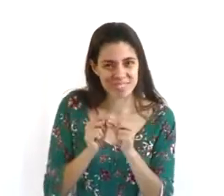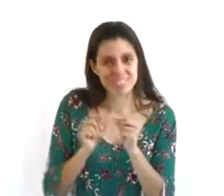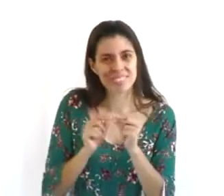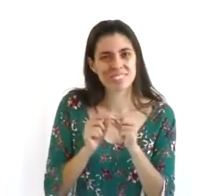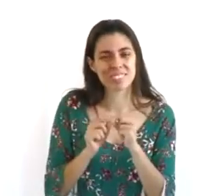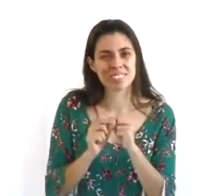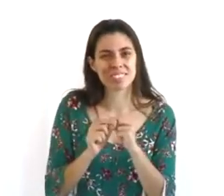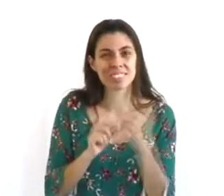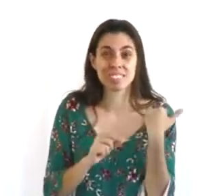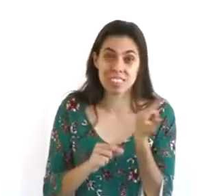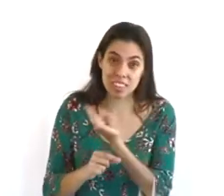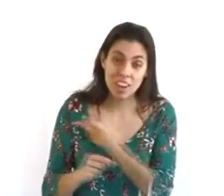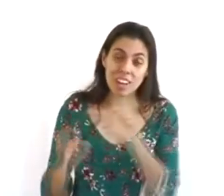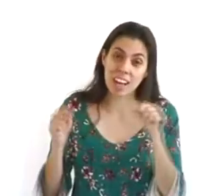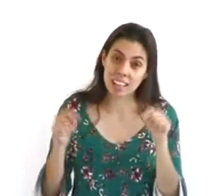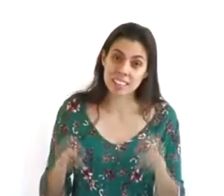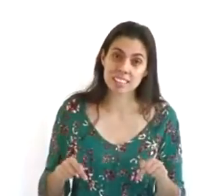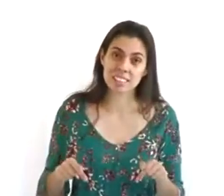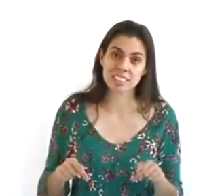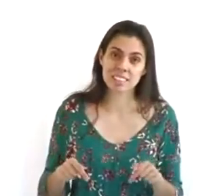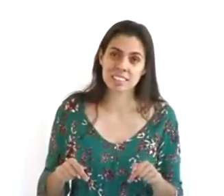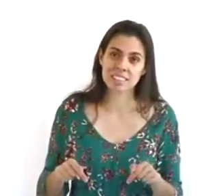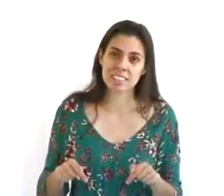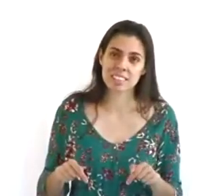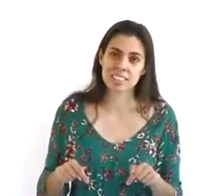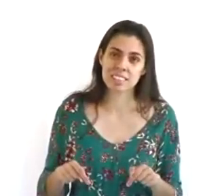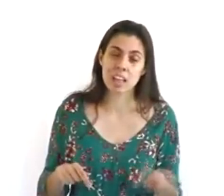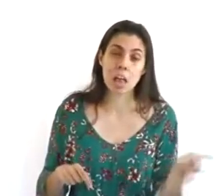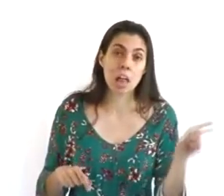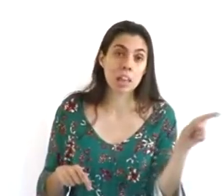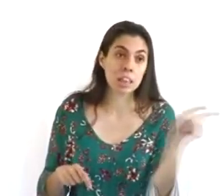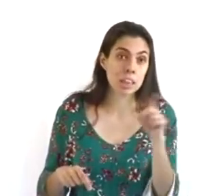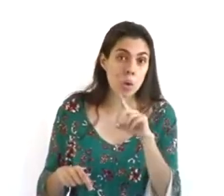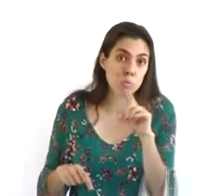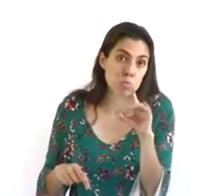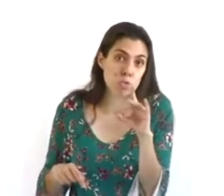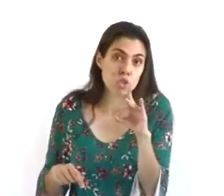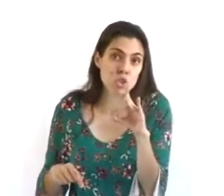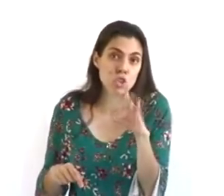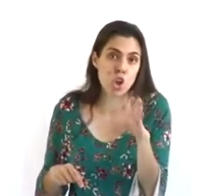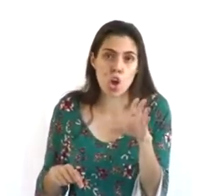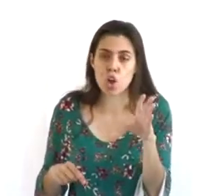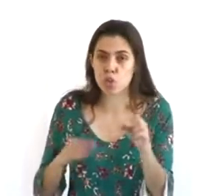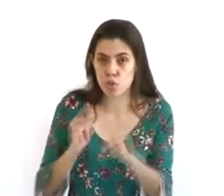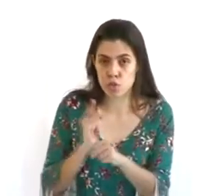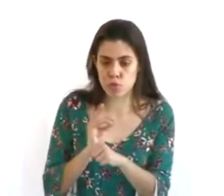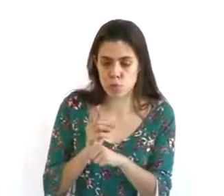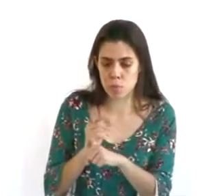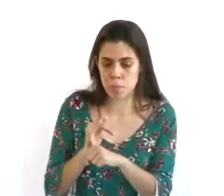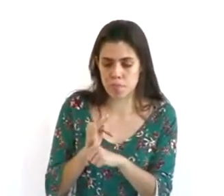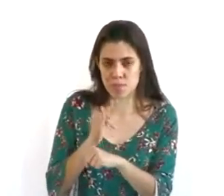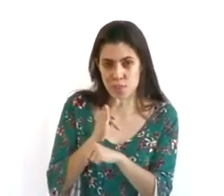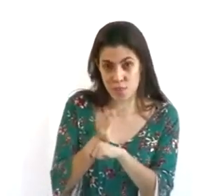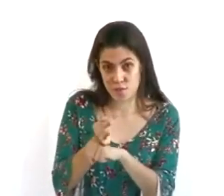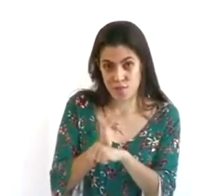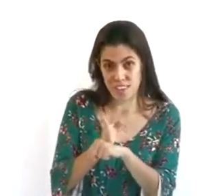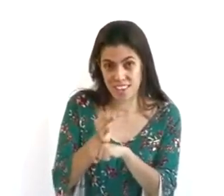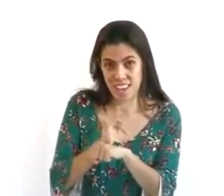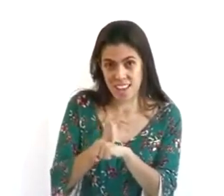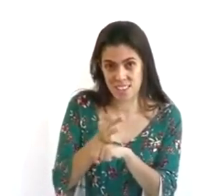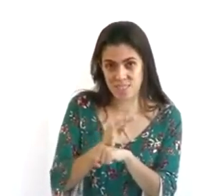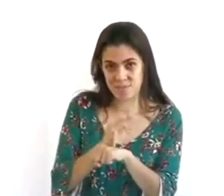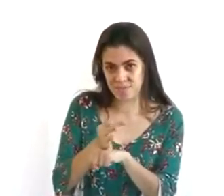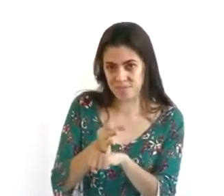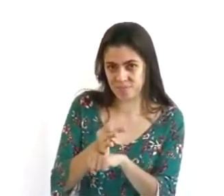estamos aqui nesta manhã. Por isso que não é somente na última semana de novembro, na quinta-feira, quando os Estados Unidos,